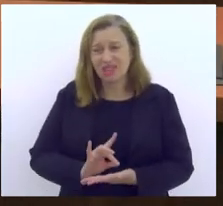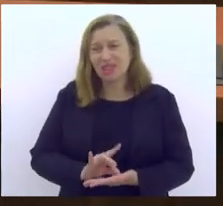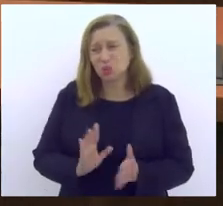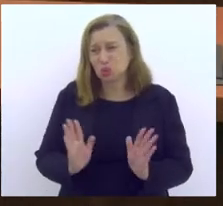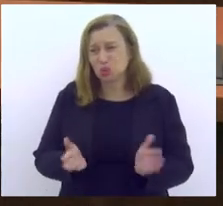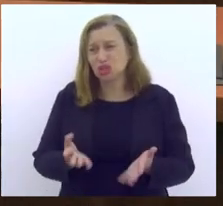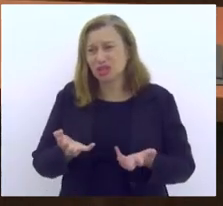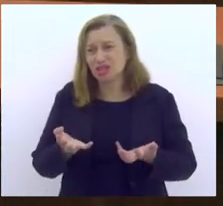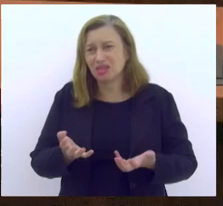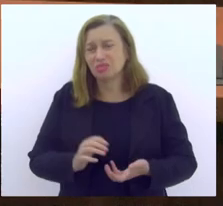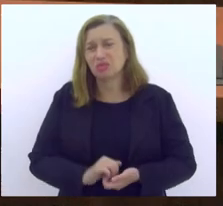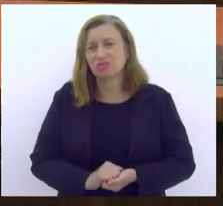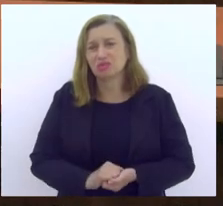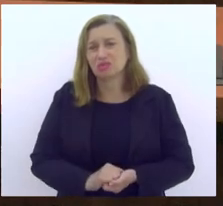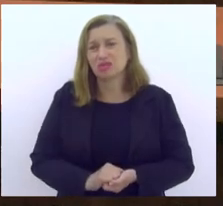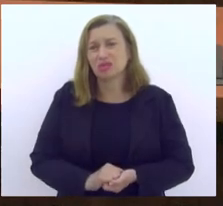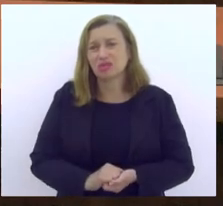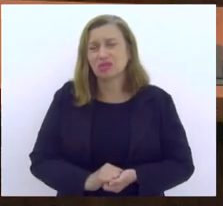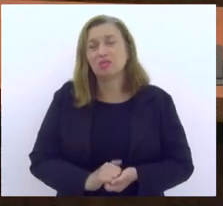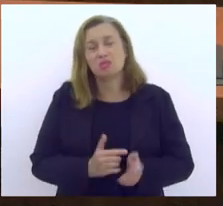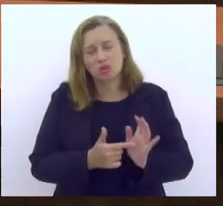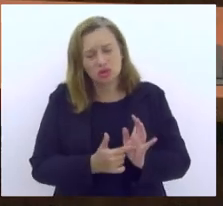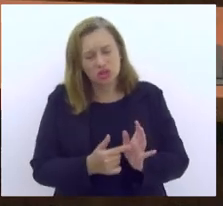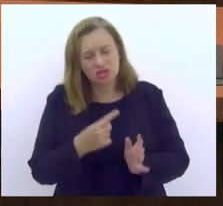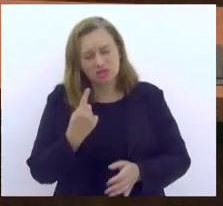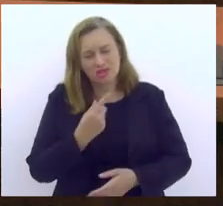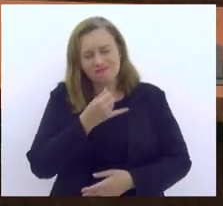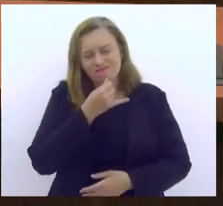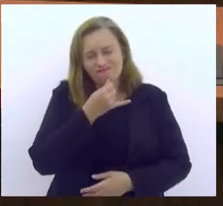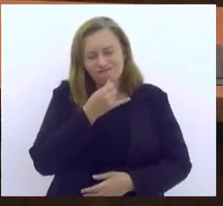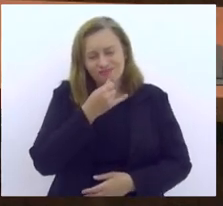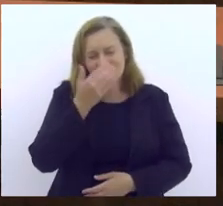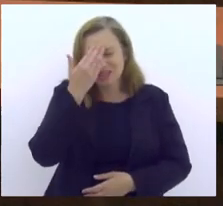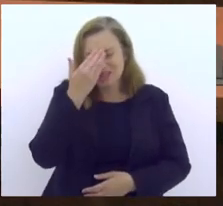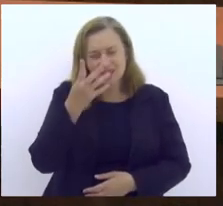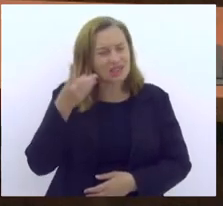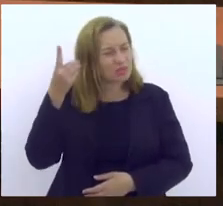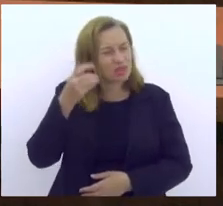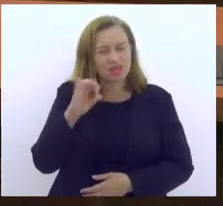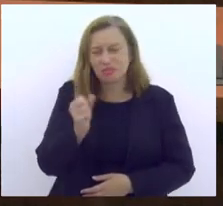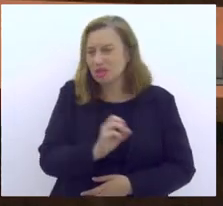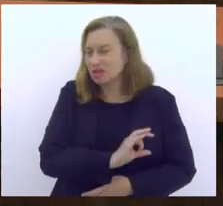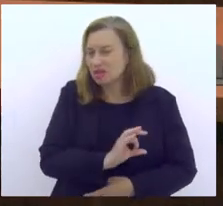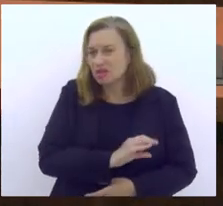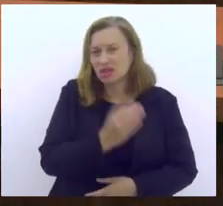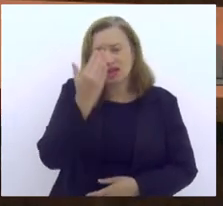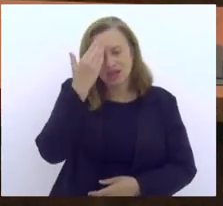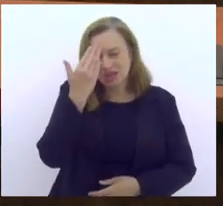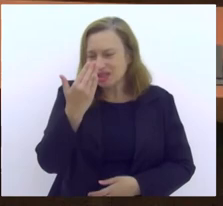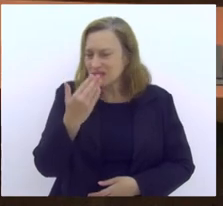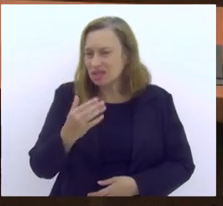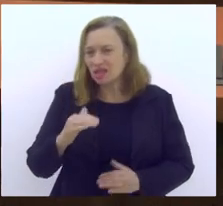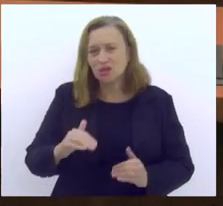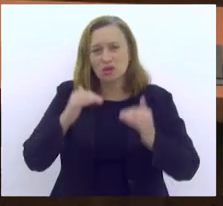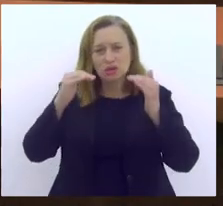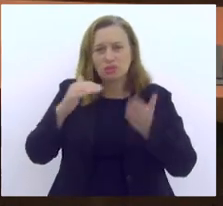que a gente quer é destacar a nossa indignação. Quero agradecer a deputada Marta Rocha, quero agradecer ao subsecretário, todas as pessoas que